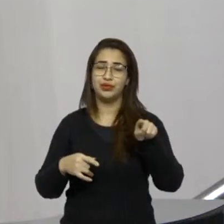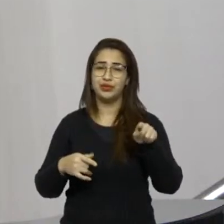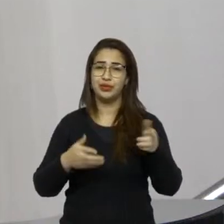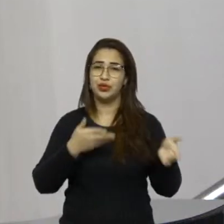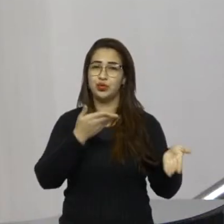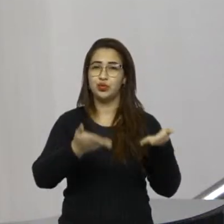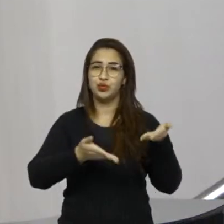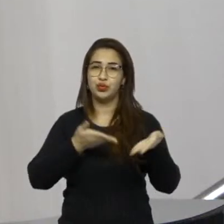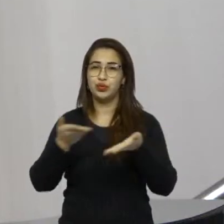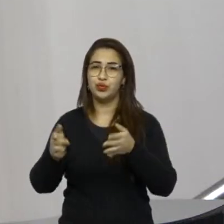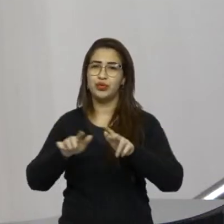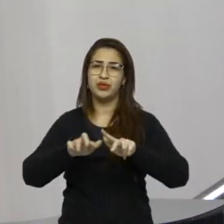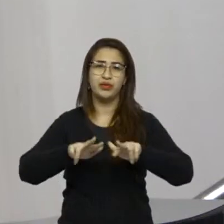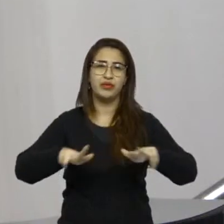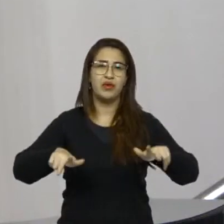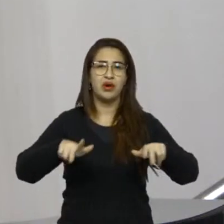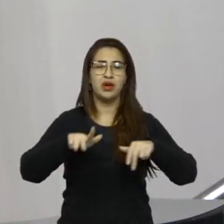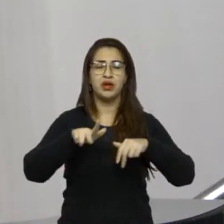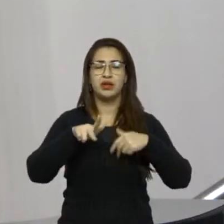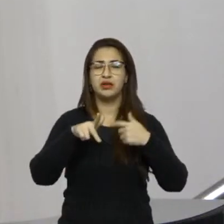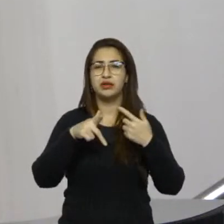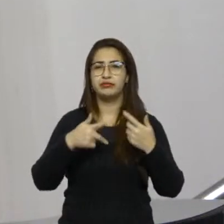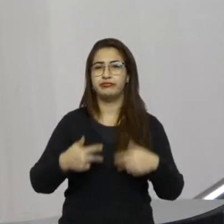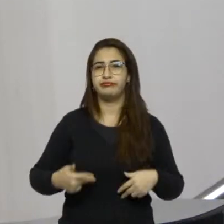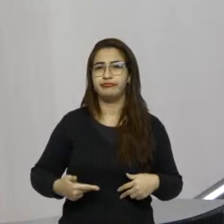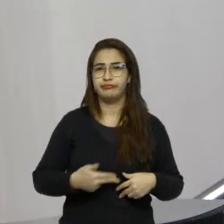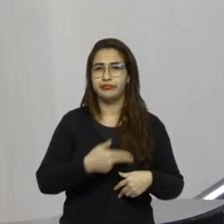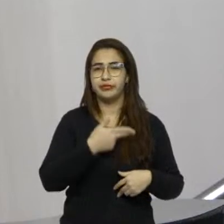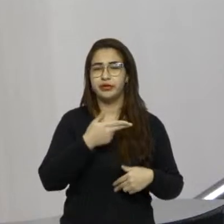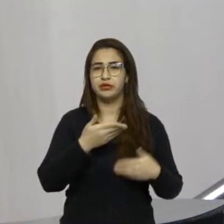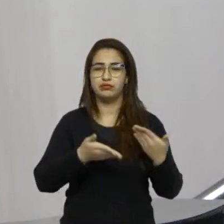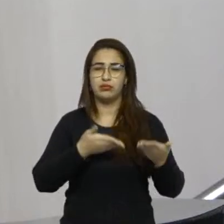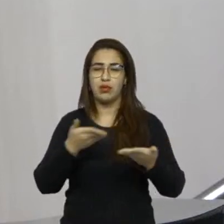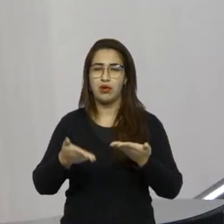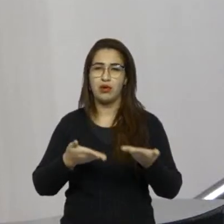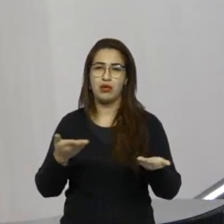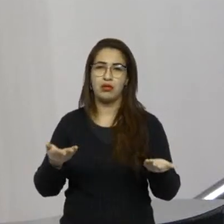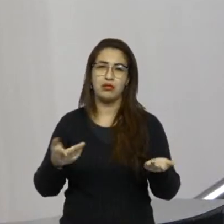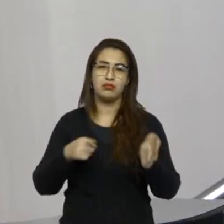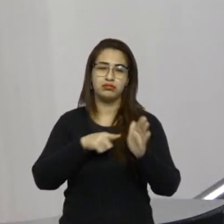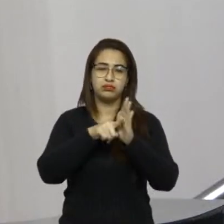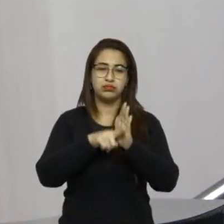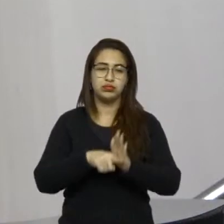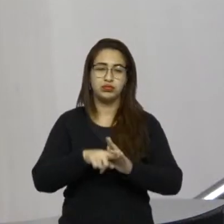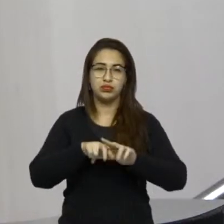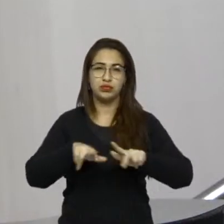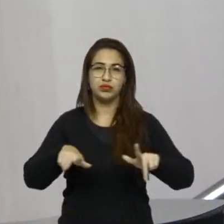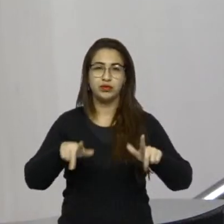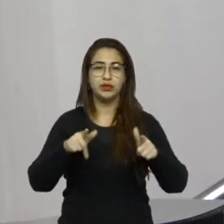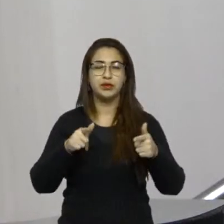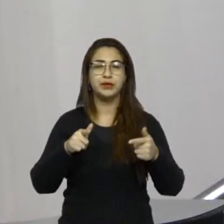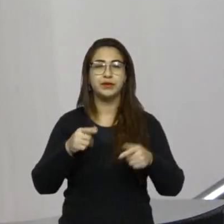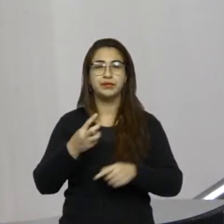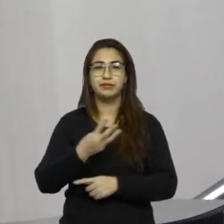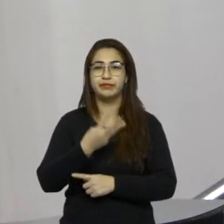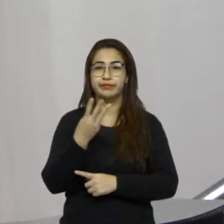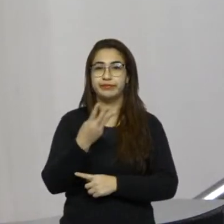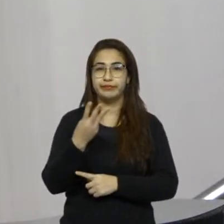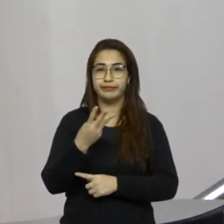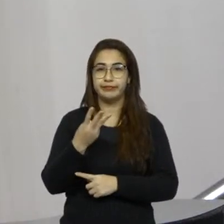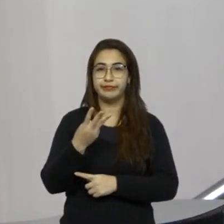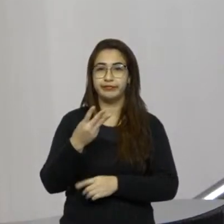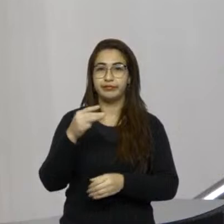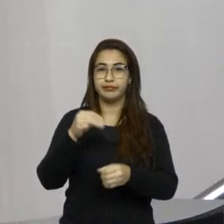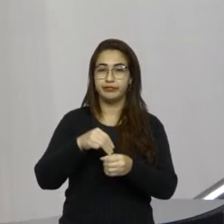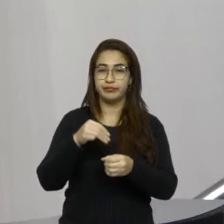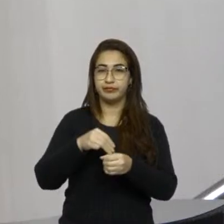das especialidades, exames, cirurgias, atendimento SUS, sendo a terceira maior cidade do estado de Santa Catarina, não apenas a si